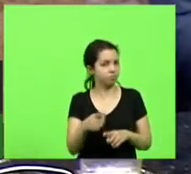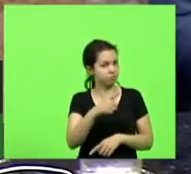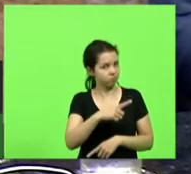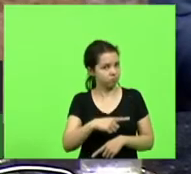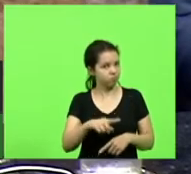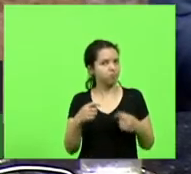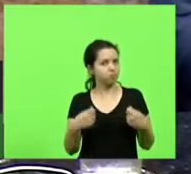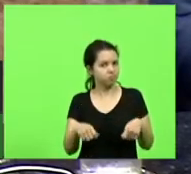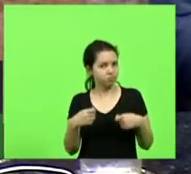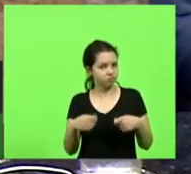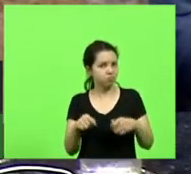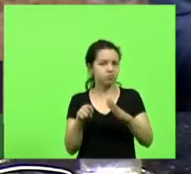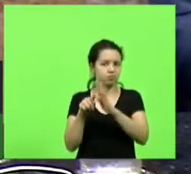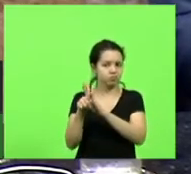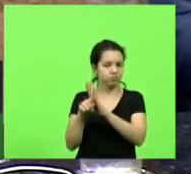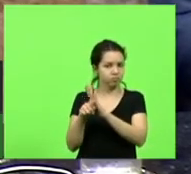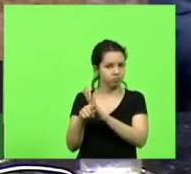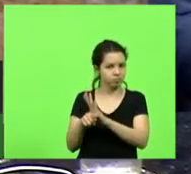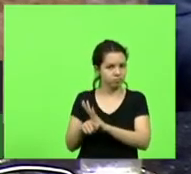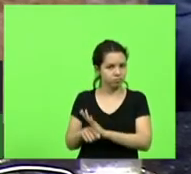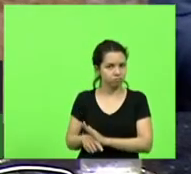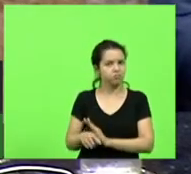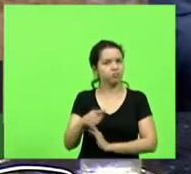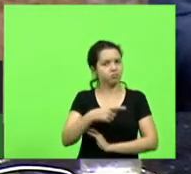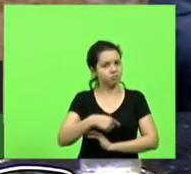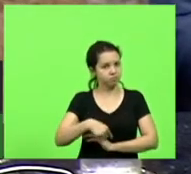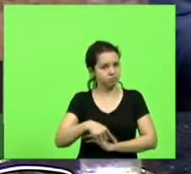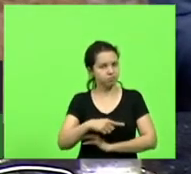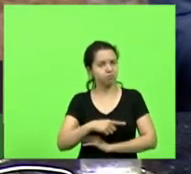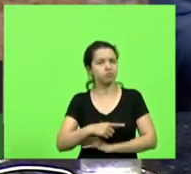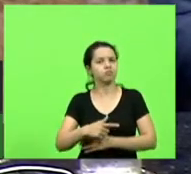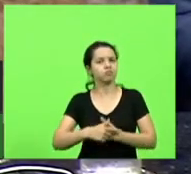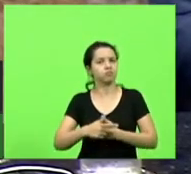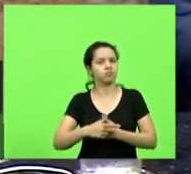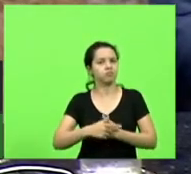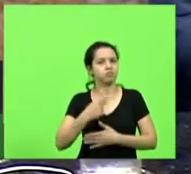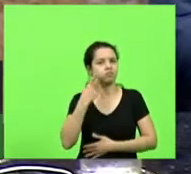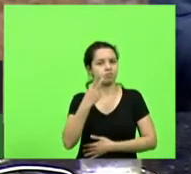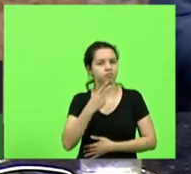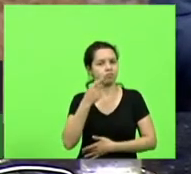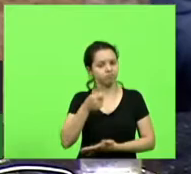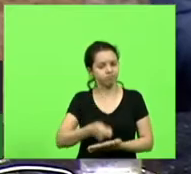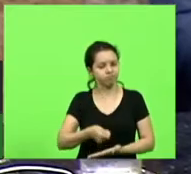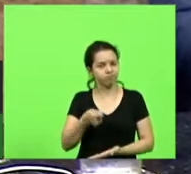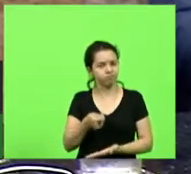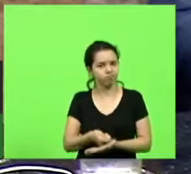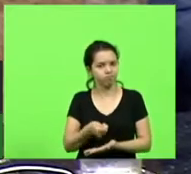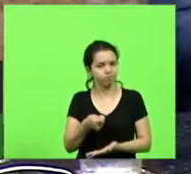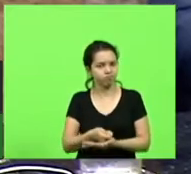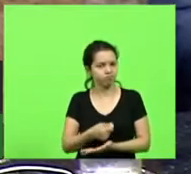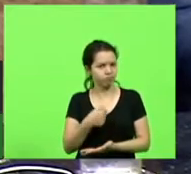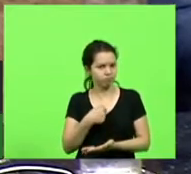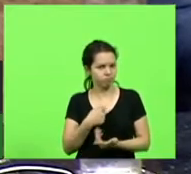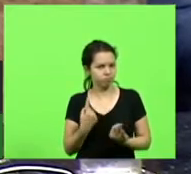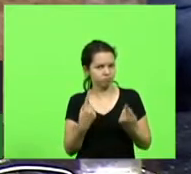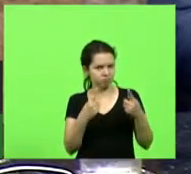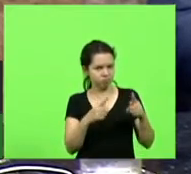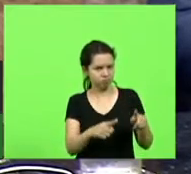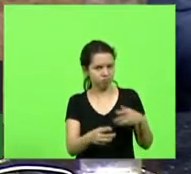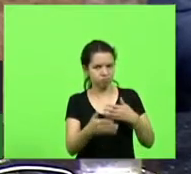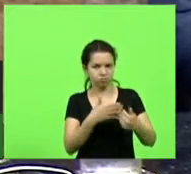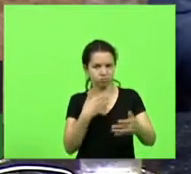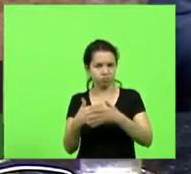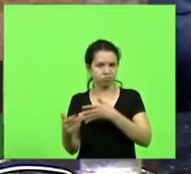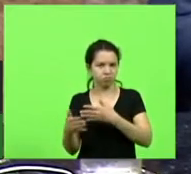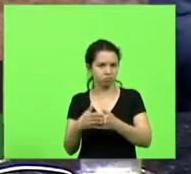investigar como parlamentar, nós temos o dever de cobrar, eu jamais serei contra qualquer investigação, qualquer CPI, se